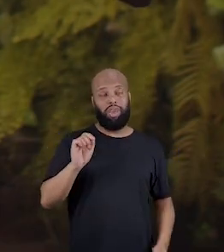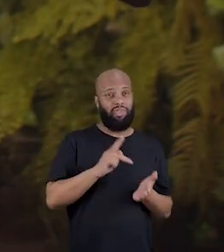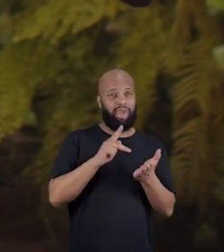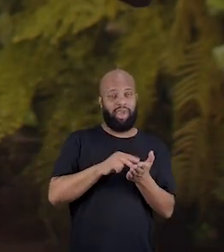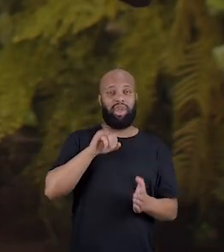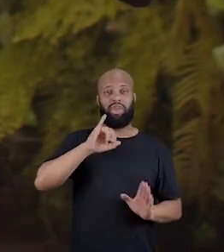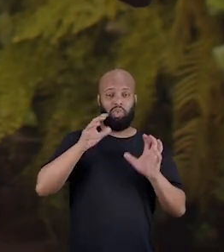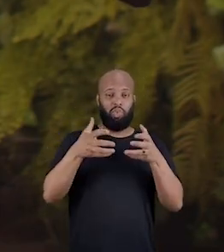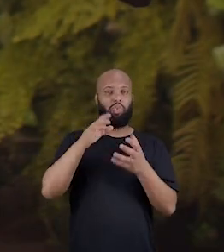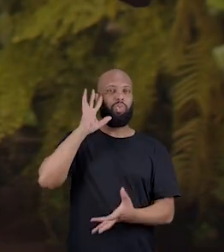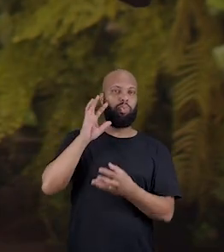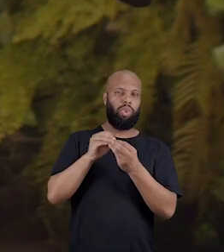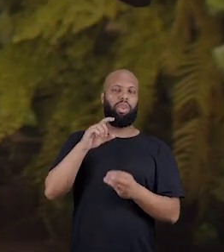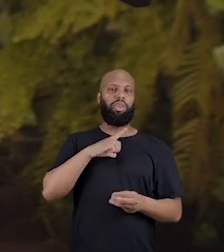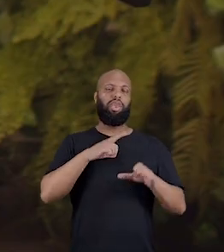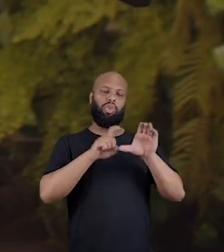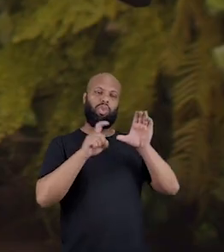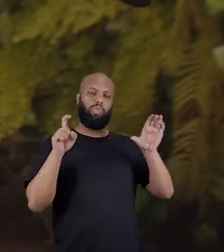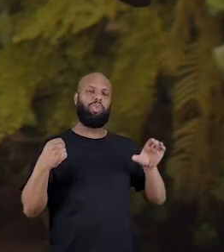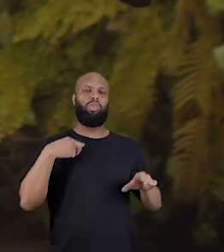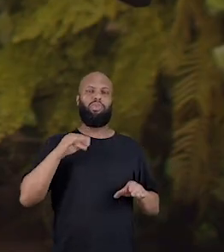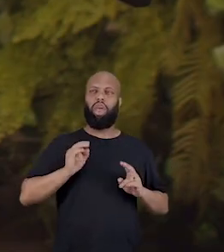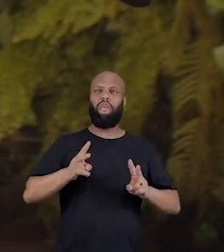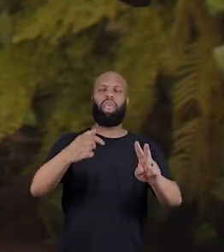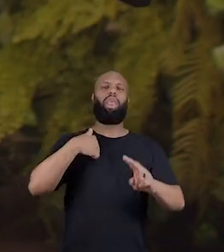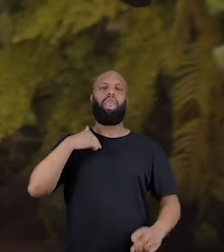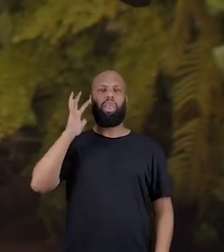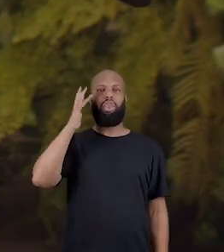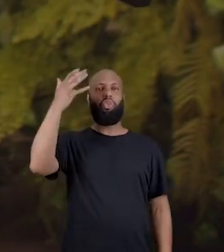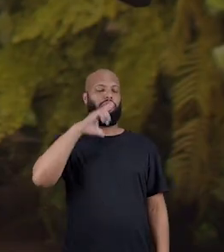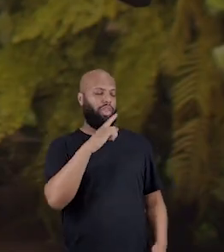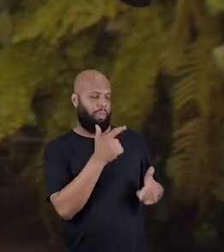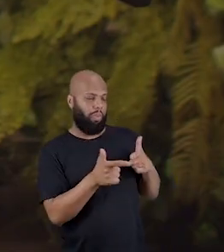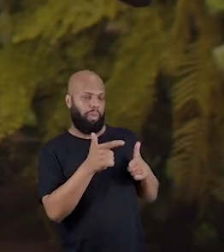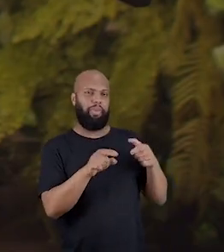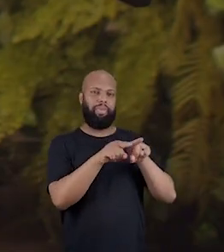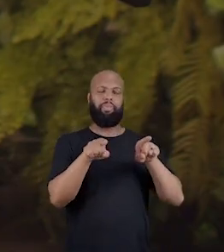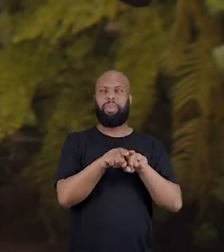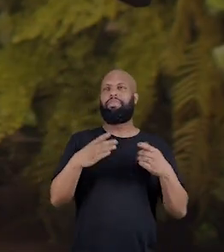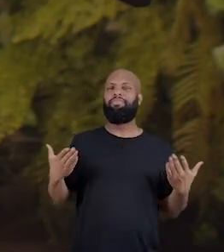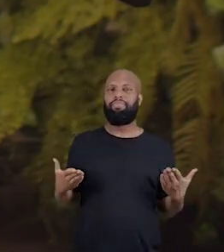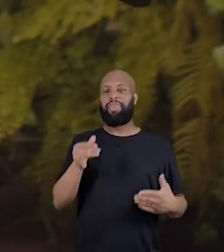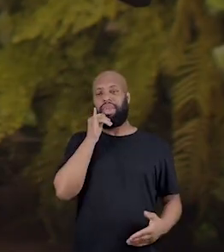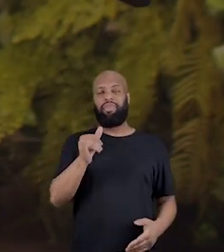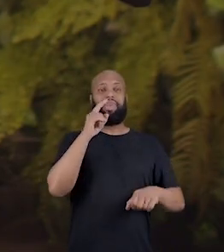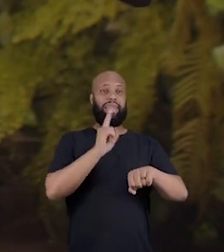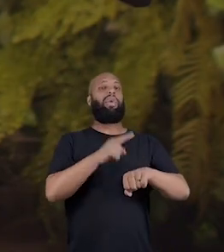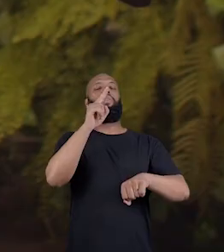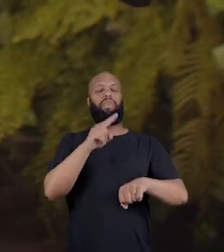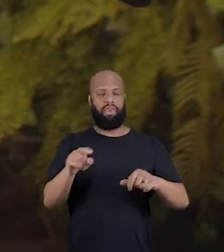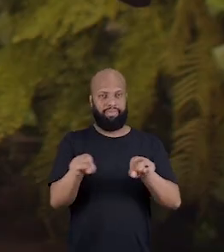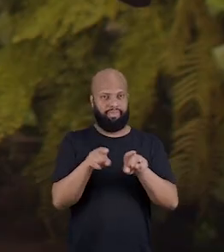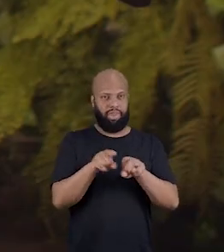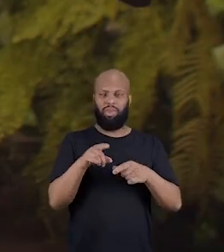confiança é exatamente quando o time entende que eu tenho autonomia, eu vou tocar, deixa que eu resolvo. E aí, às vezes, tem um problema ou tem algum empecilho e avisa